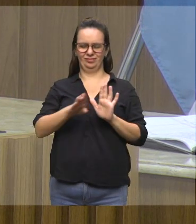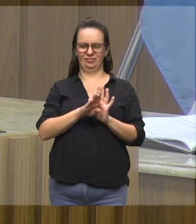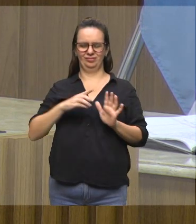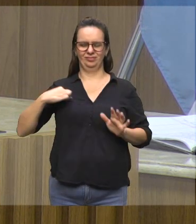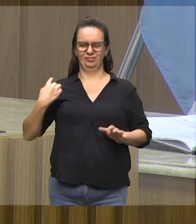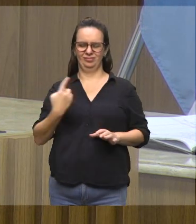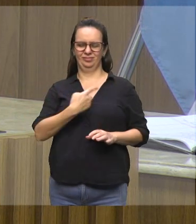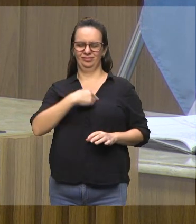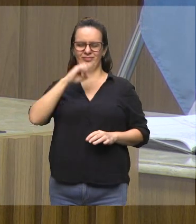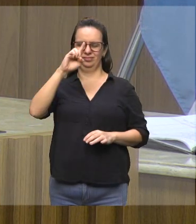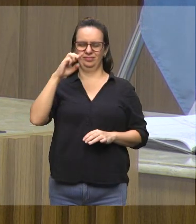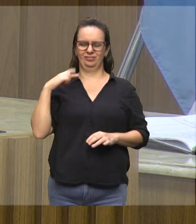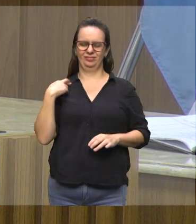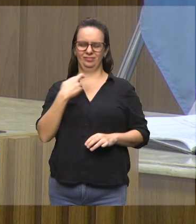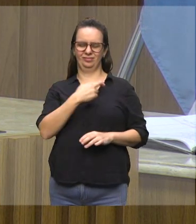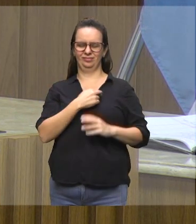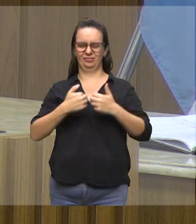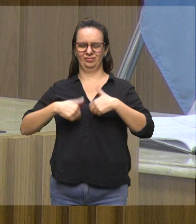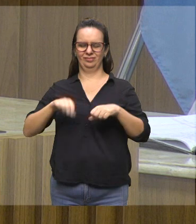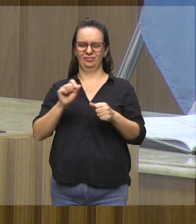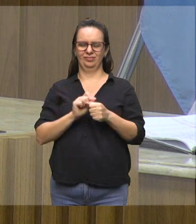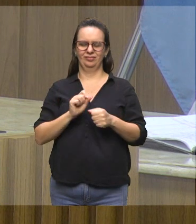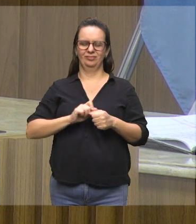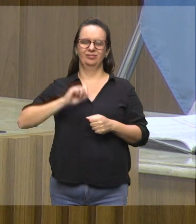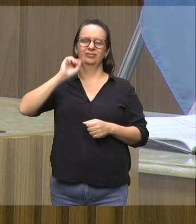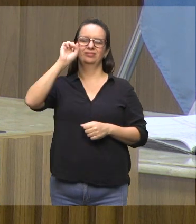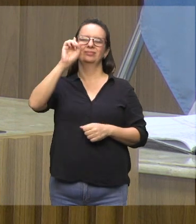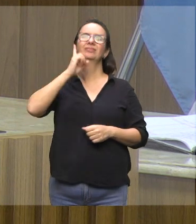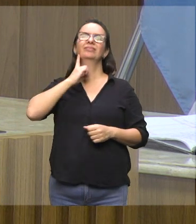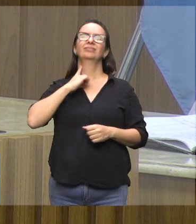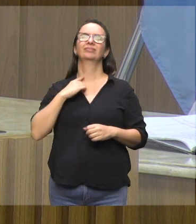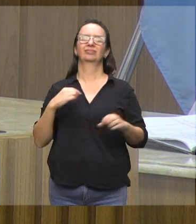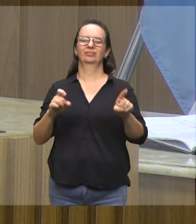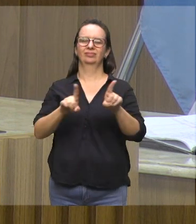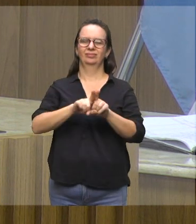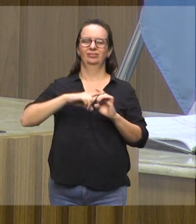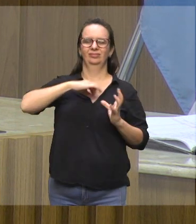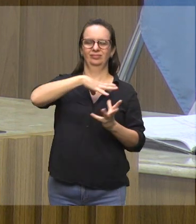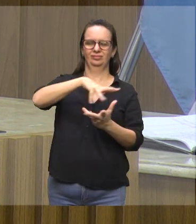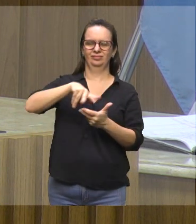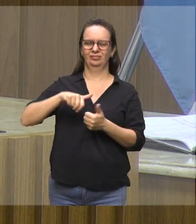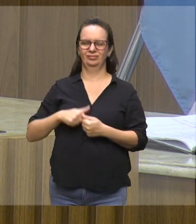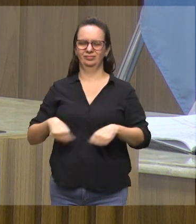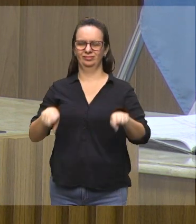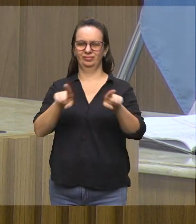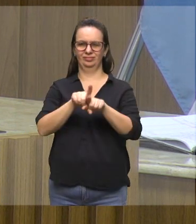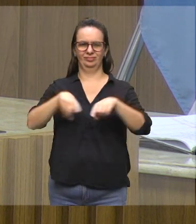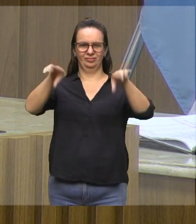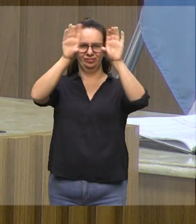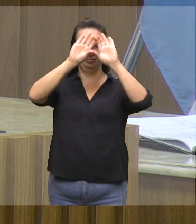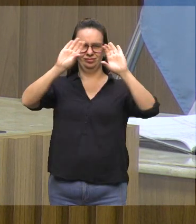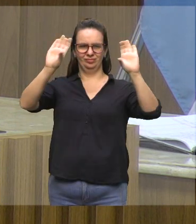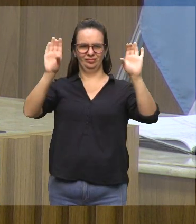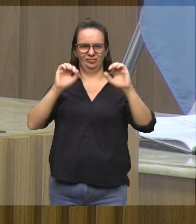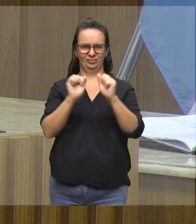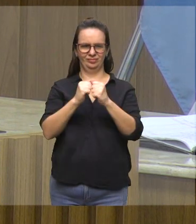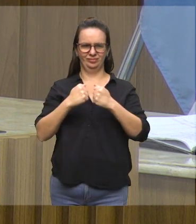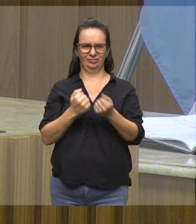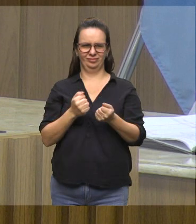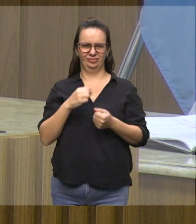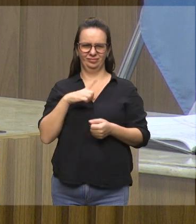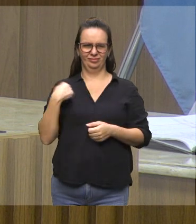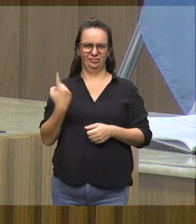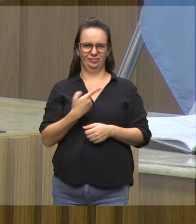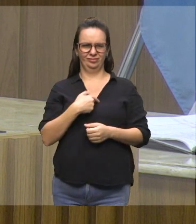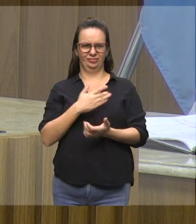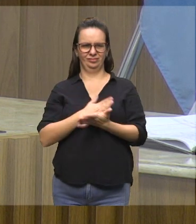vosso reino. Seja feita a vossa vontade, assim na terra como no céu. O pão nosso de cada dia